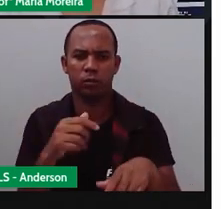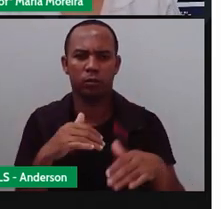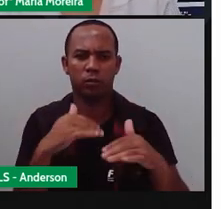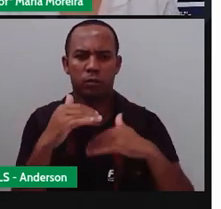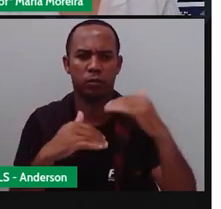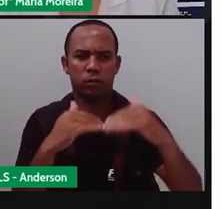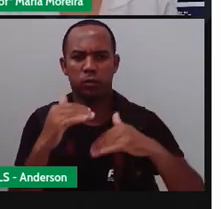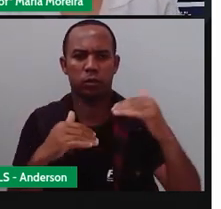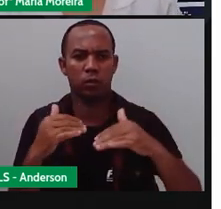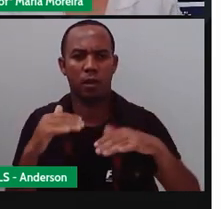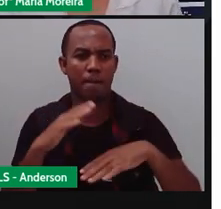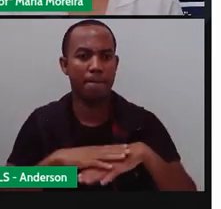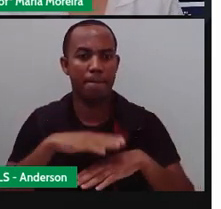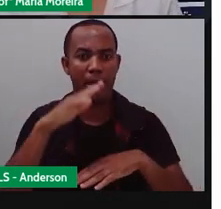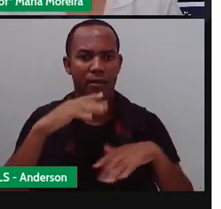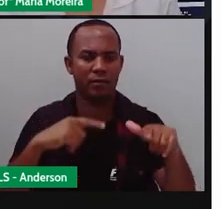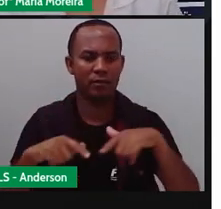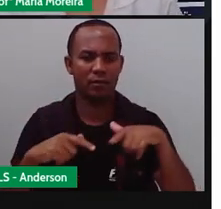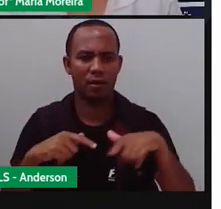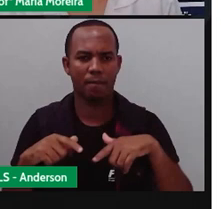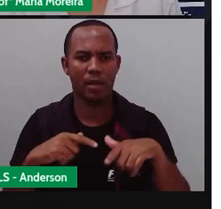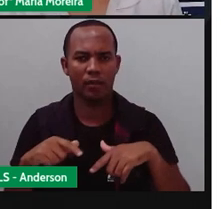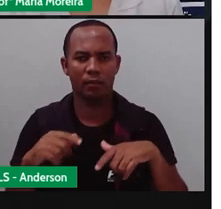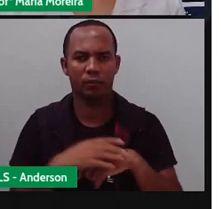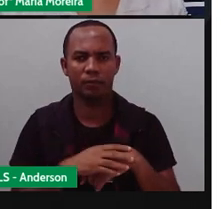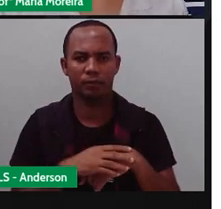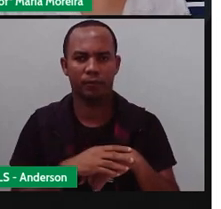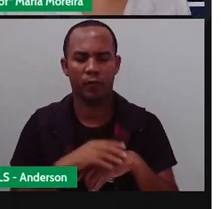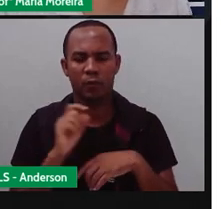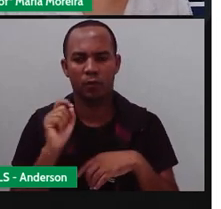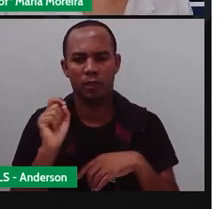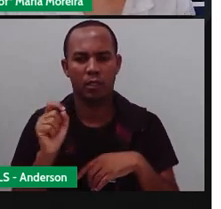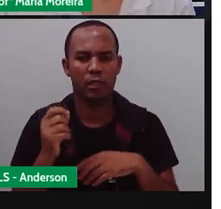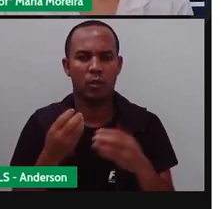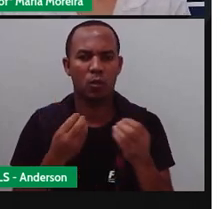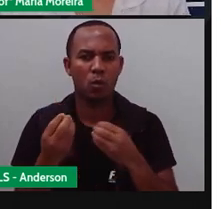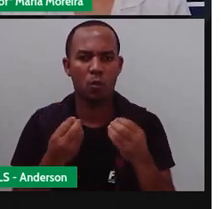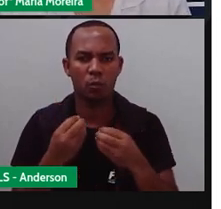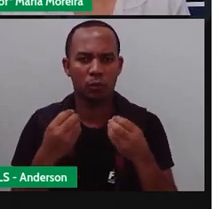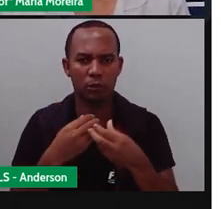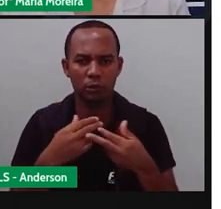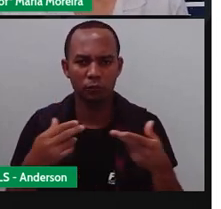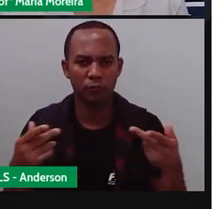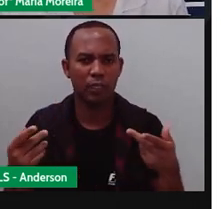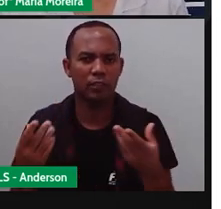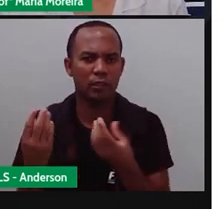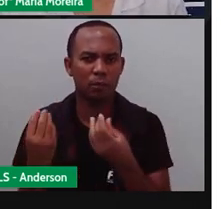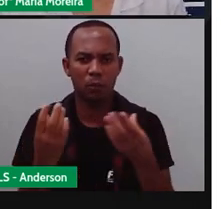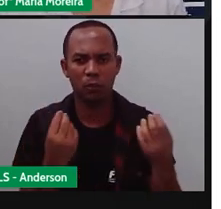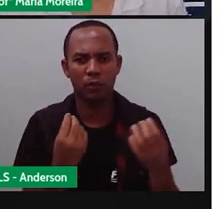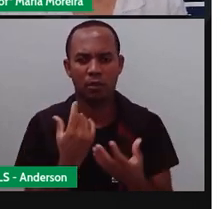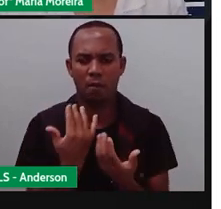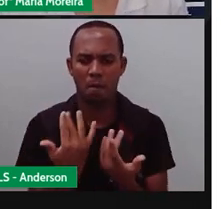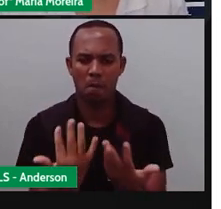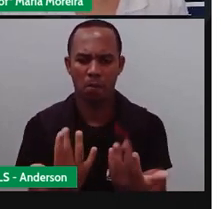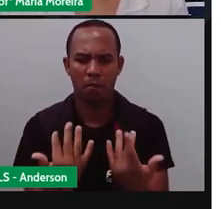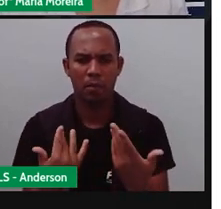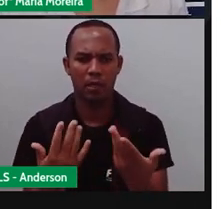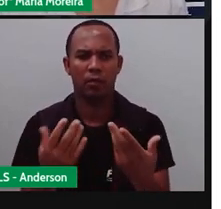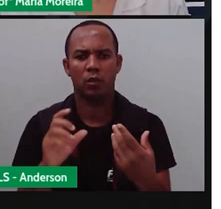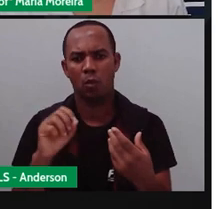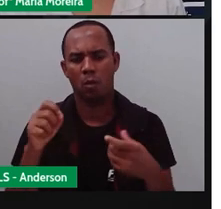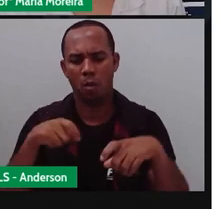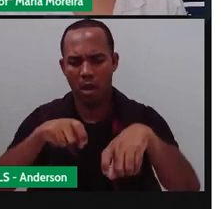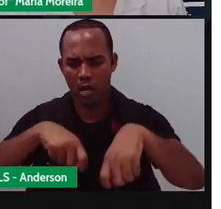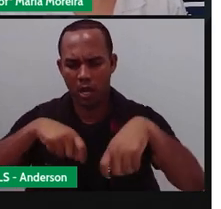evoluiu e muito mais o trabalho agrícola ele ainda é feito a mão seja semeamos centenas e milhares de plantas capinando